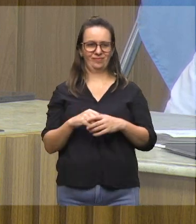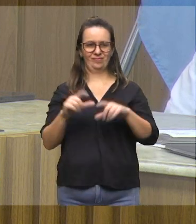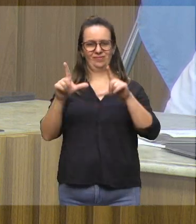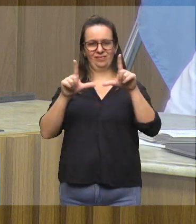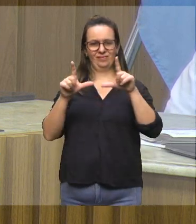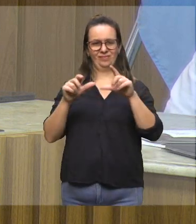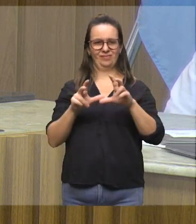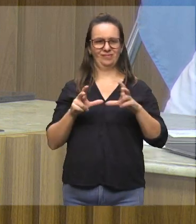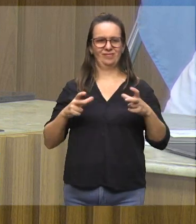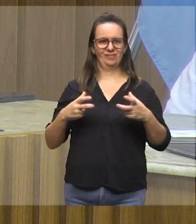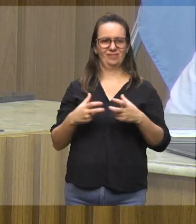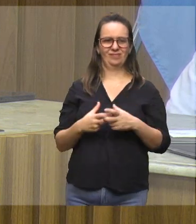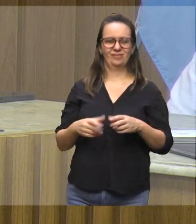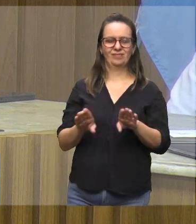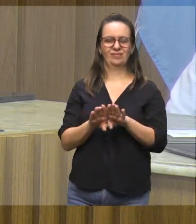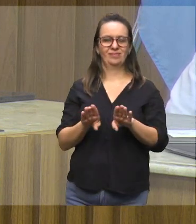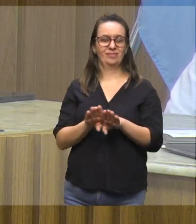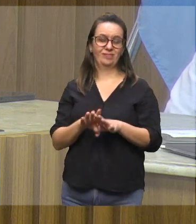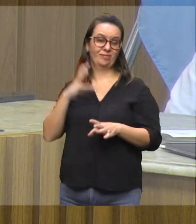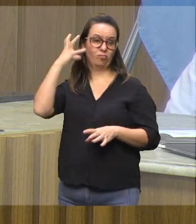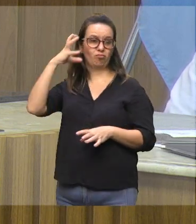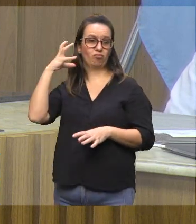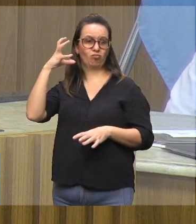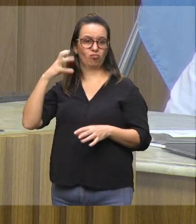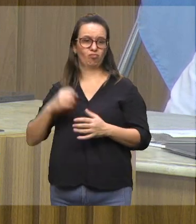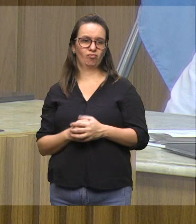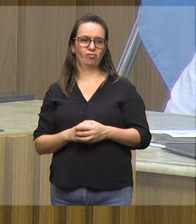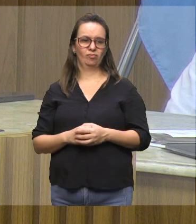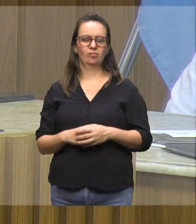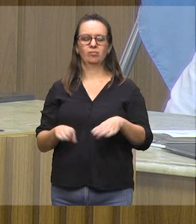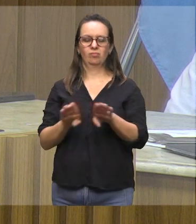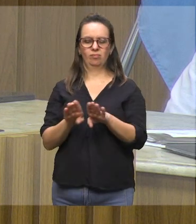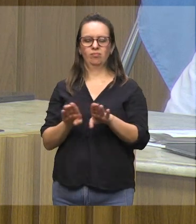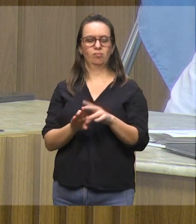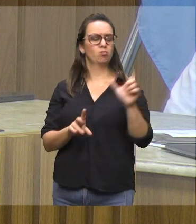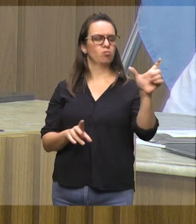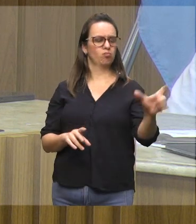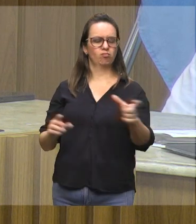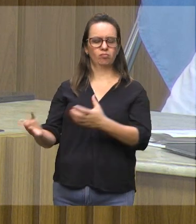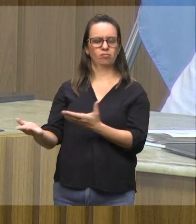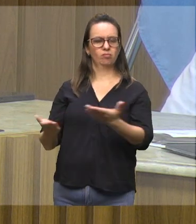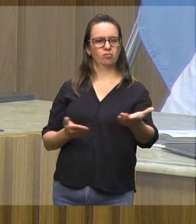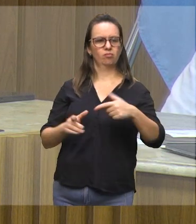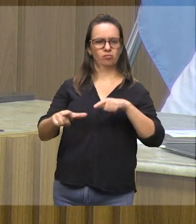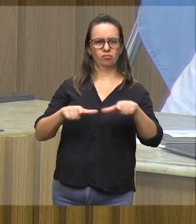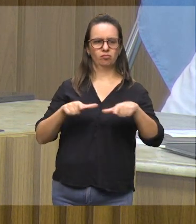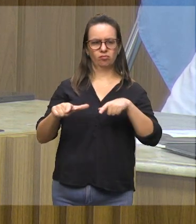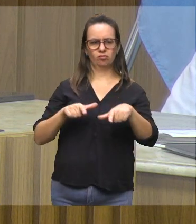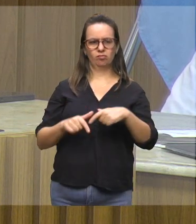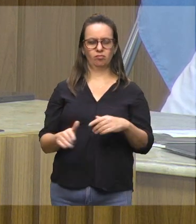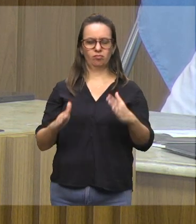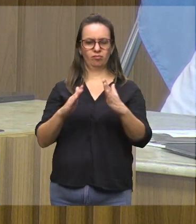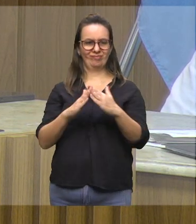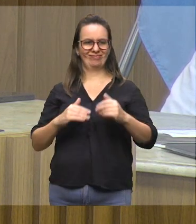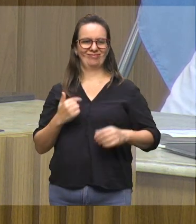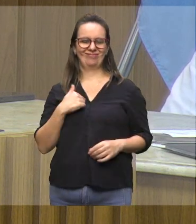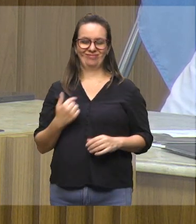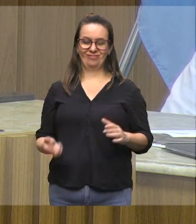e quem nos ouve através da Rádio Câmara, assim como aos servidores dessa casa. Eu venho aqui nessa tribuna hoje com muita